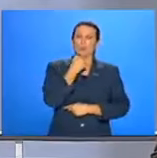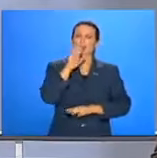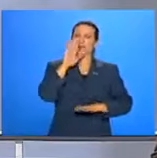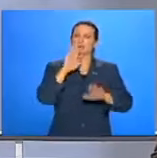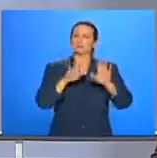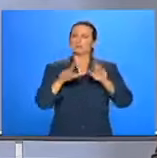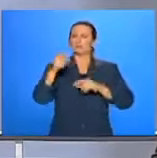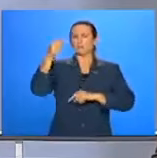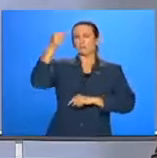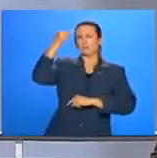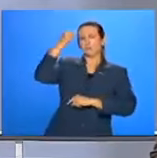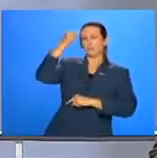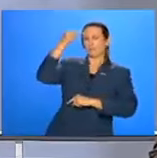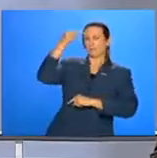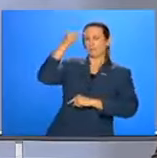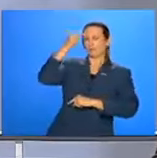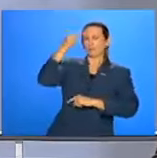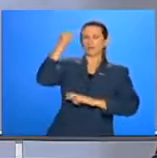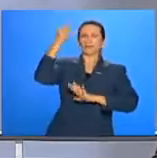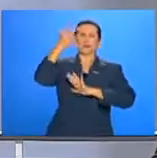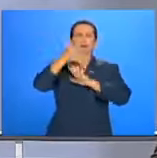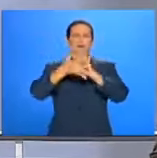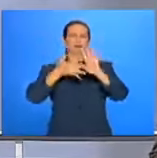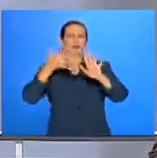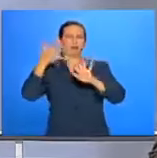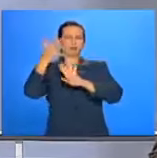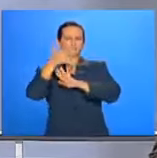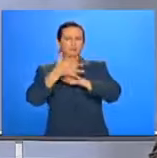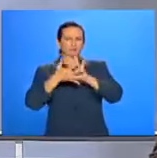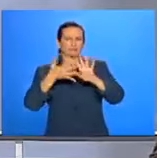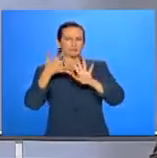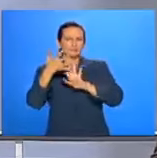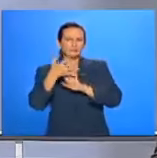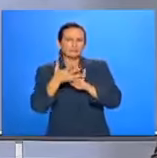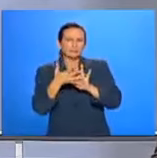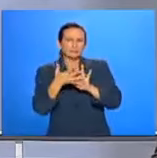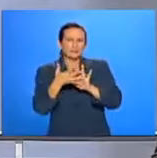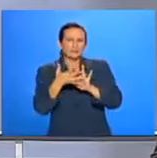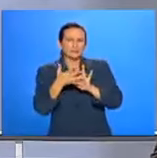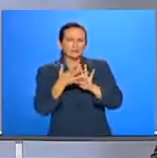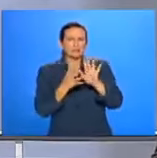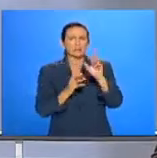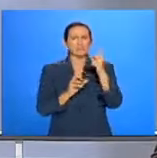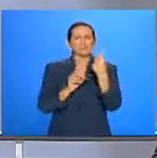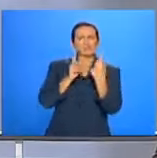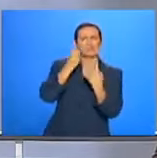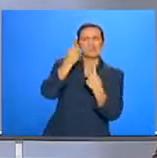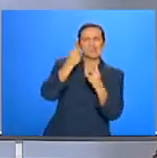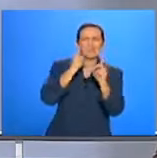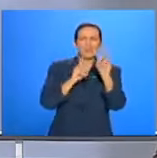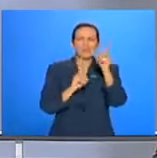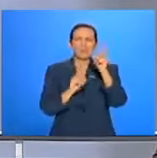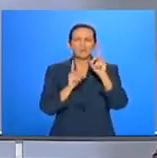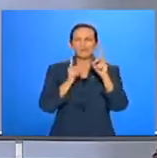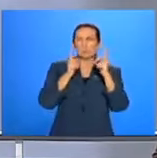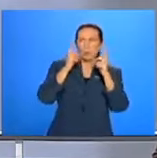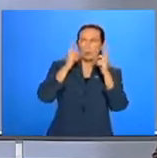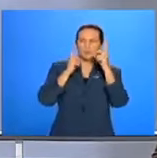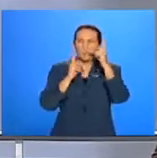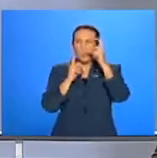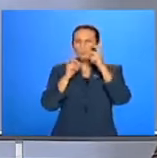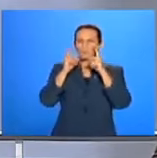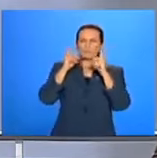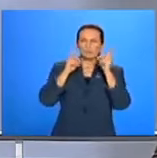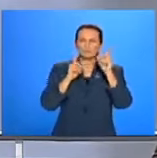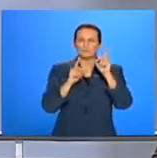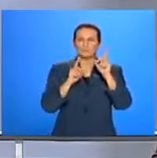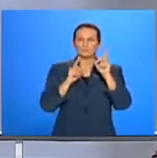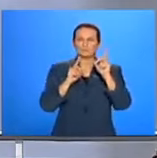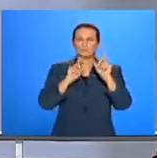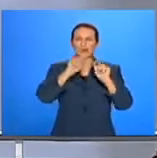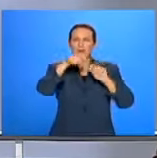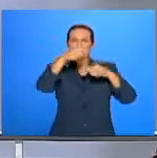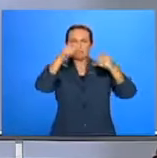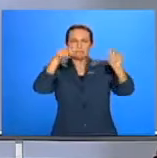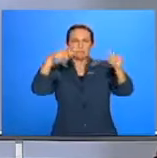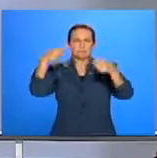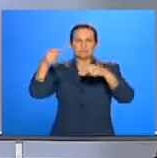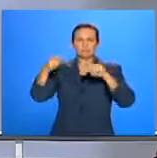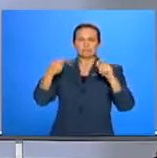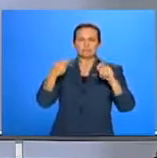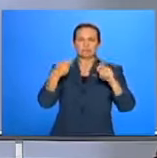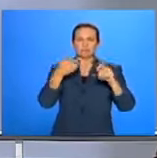as línguas de sinais não são simplesmente mímicas e gestos soltos utilizados pelos surdos para